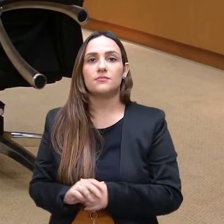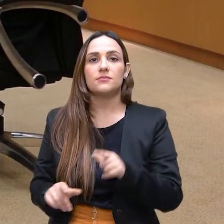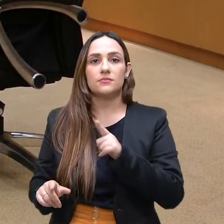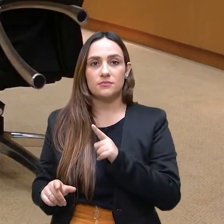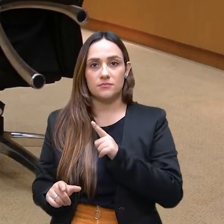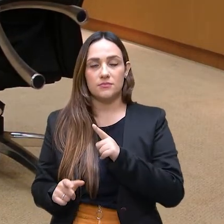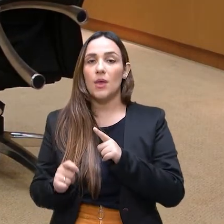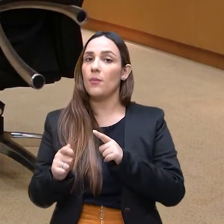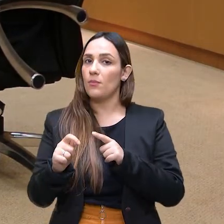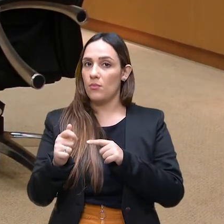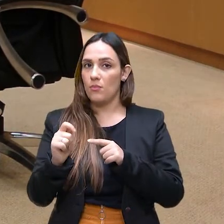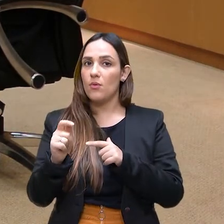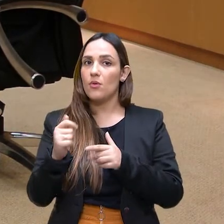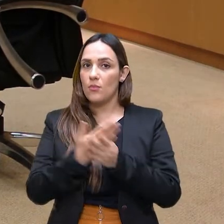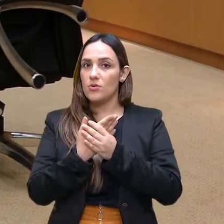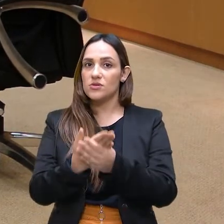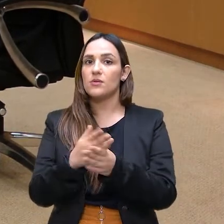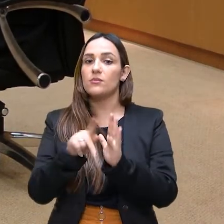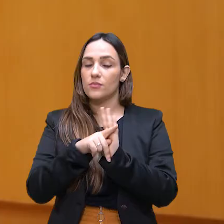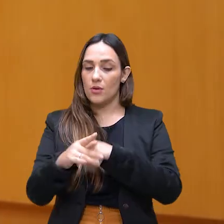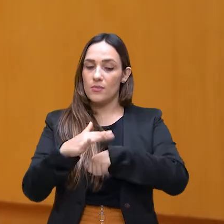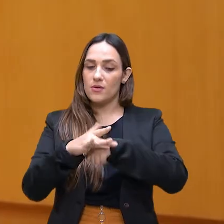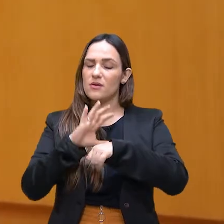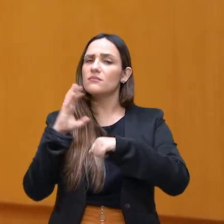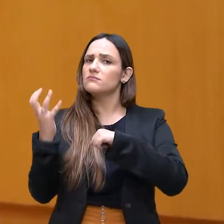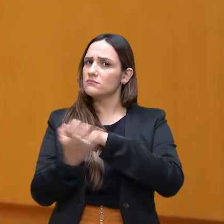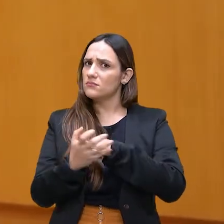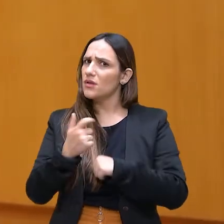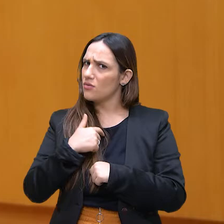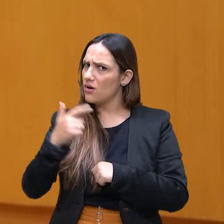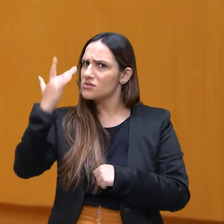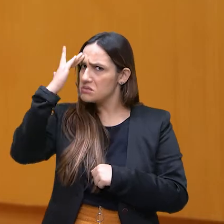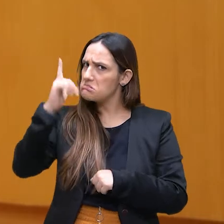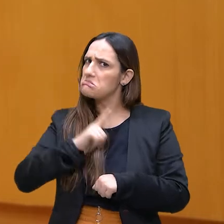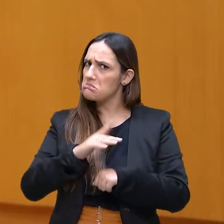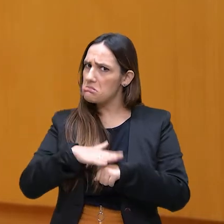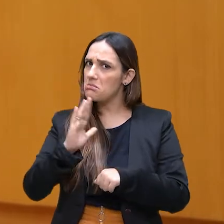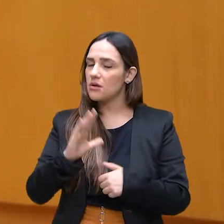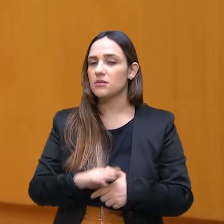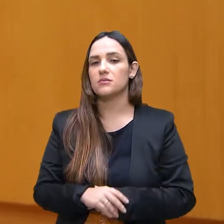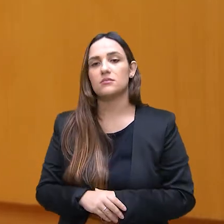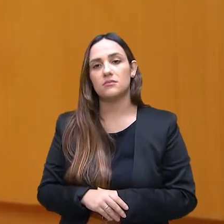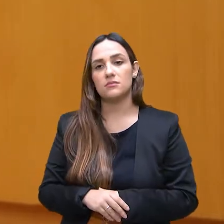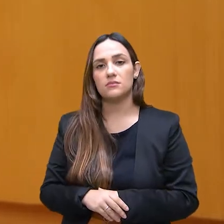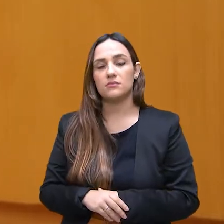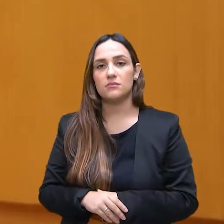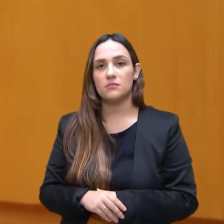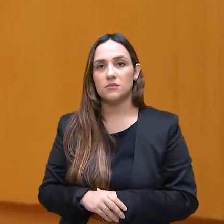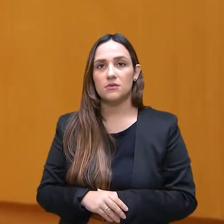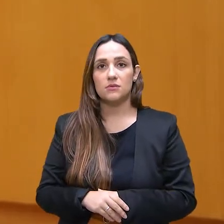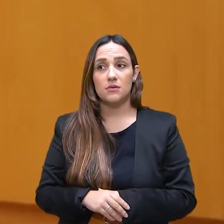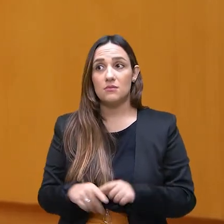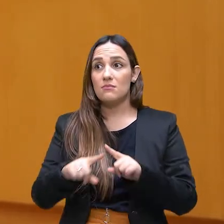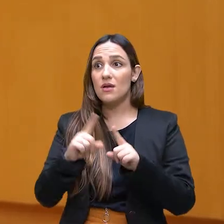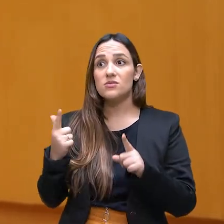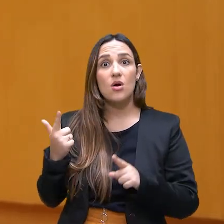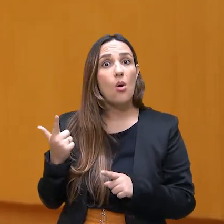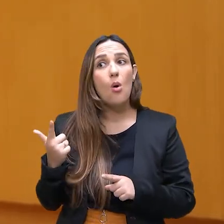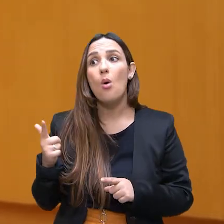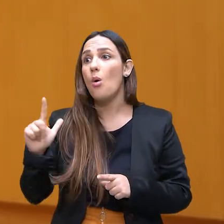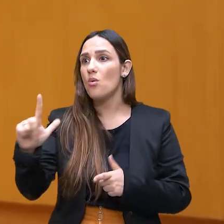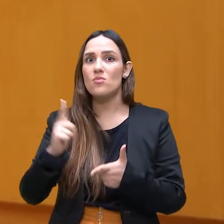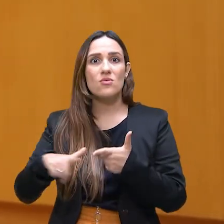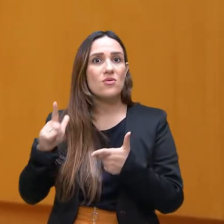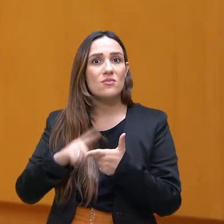ações relativas à pandemia e até imaginávamos que teríamos menos ações judiciais dos outros problemas